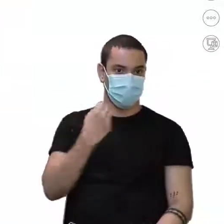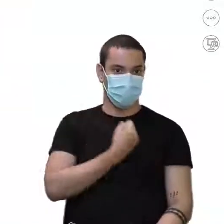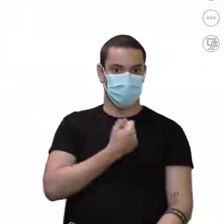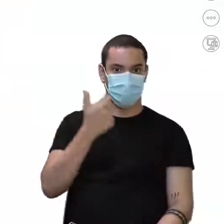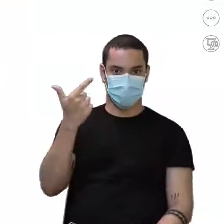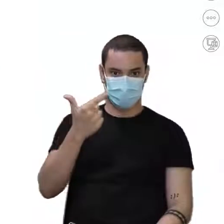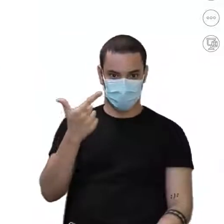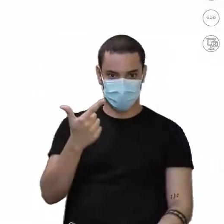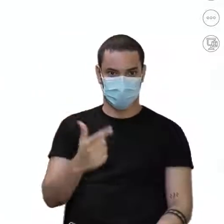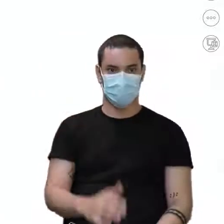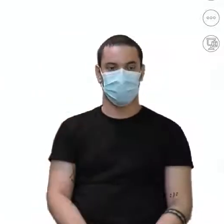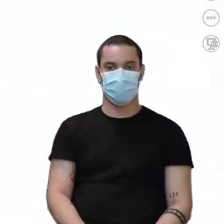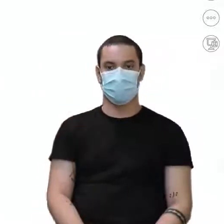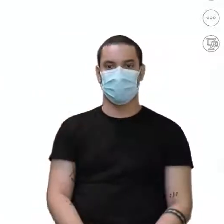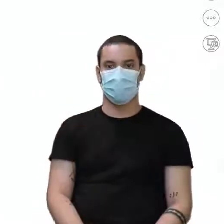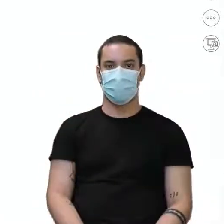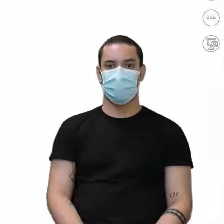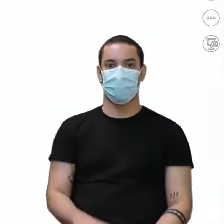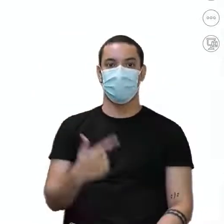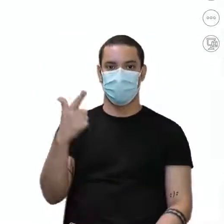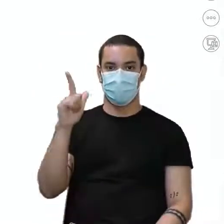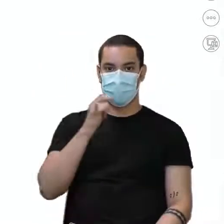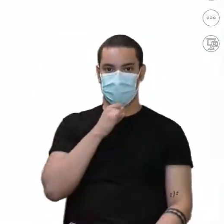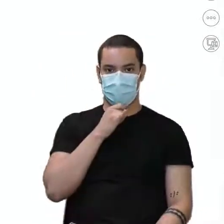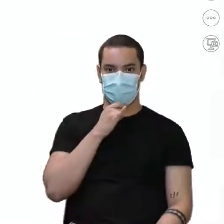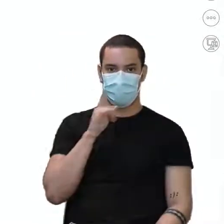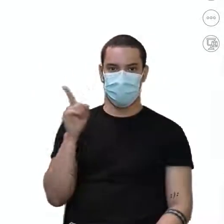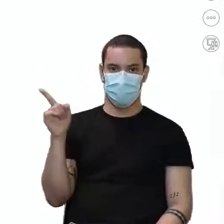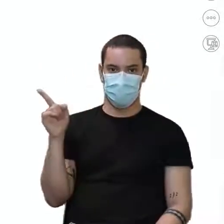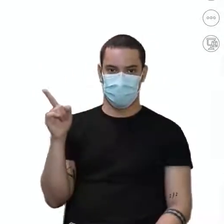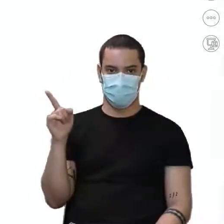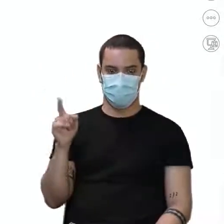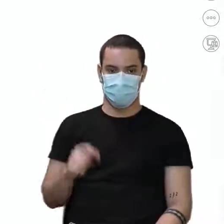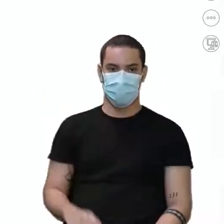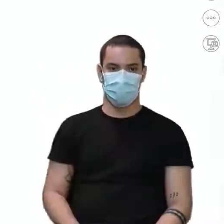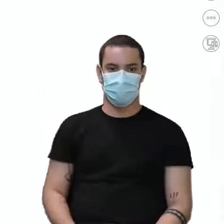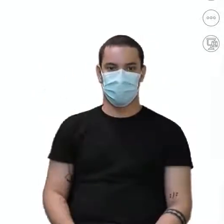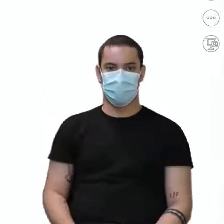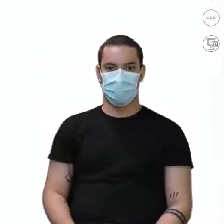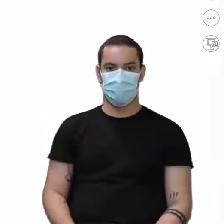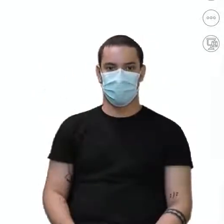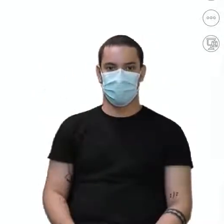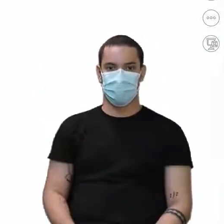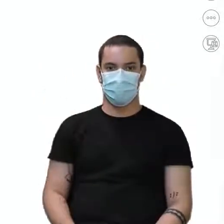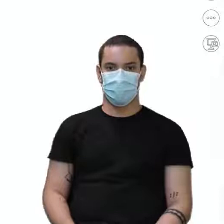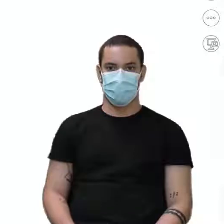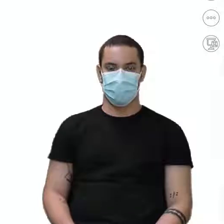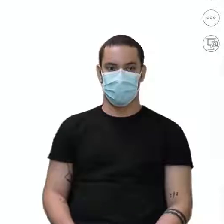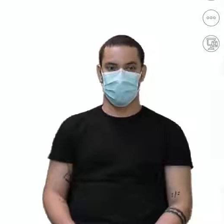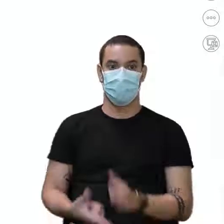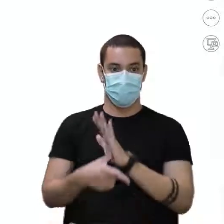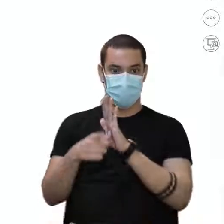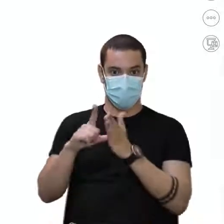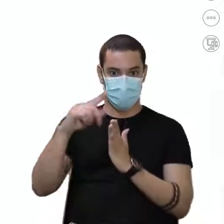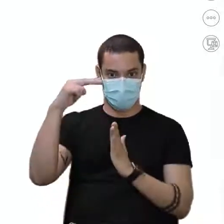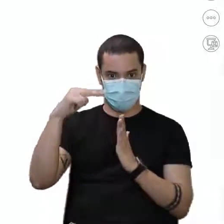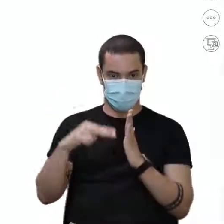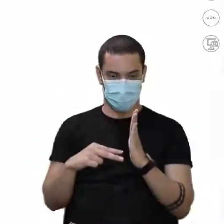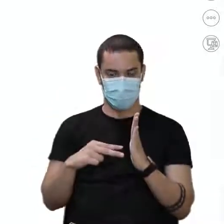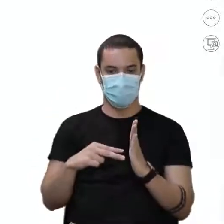Temos mais uma aí, ó. Outro exemplo. Sandra is very tired. Antes de eu ler essa parte aí, olha